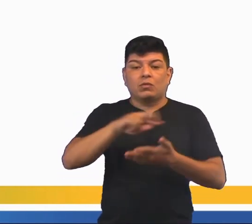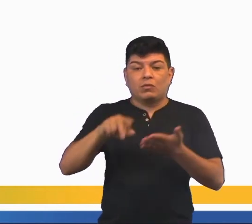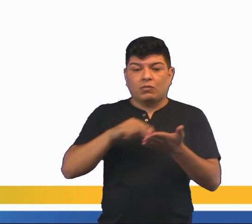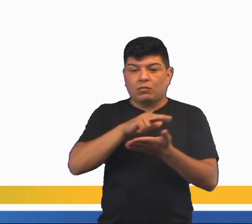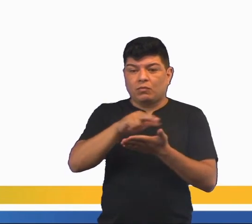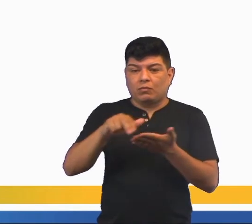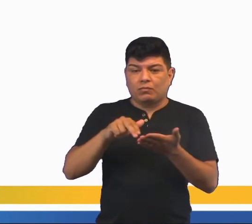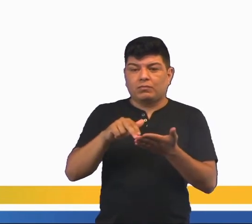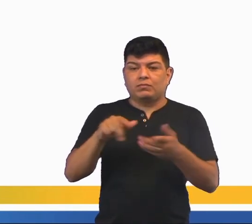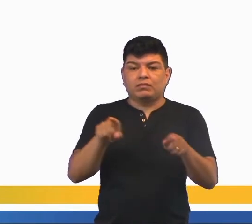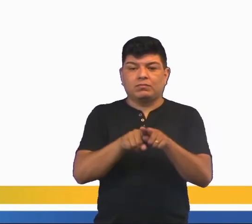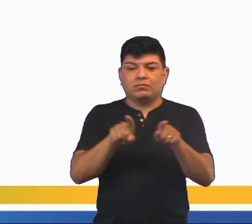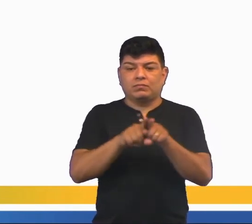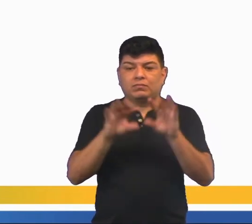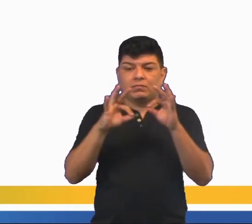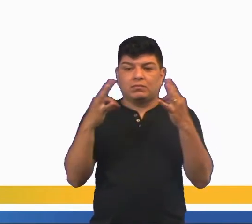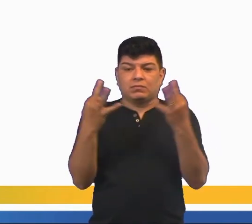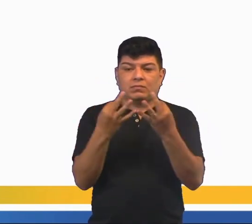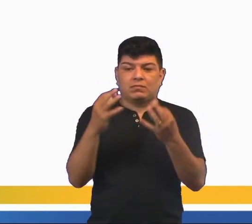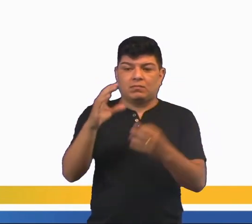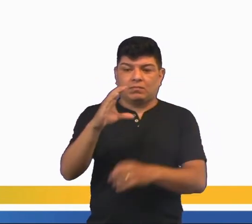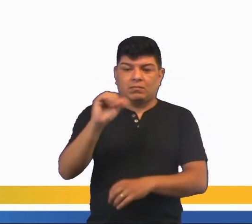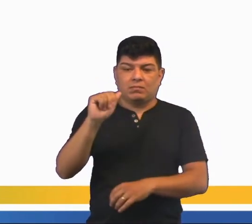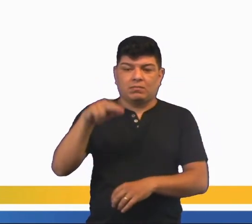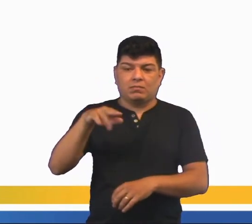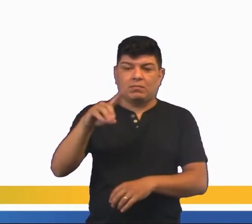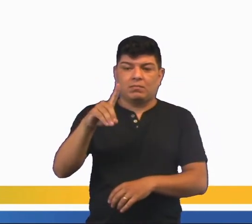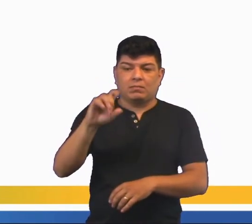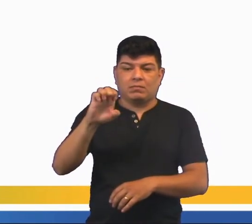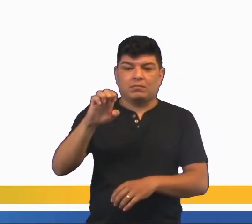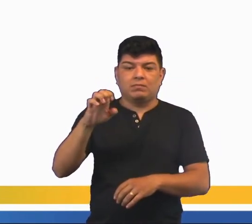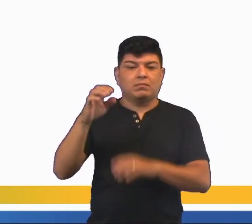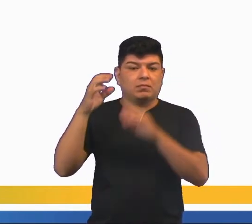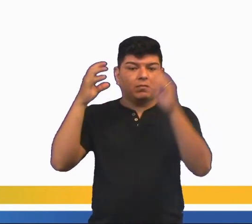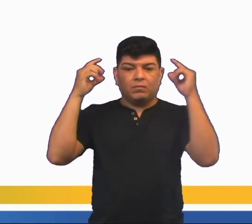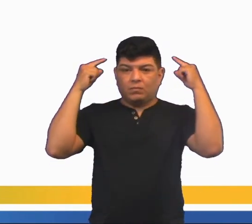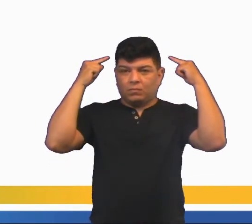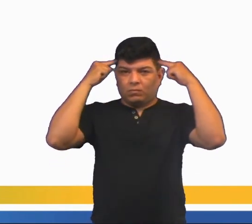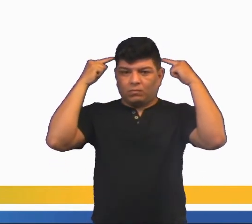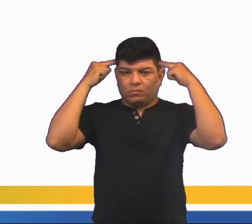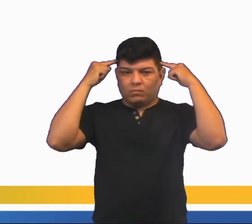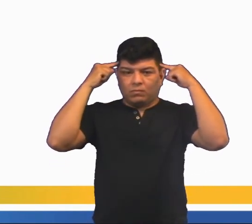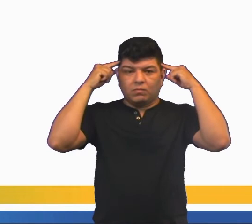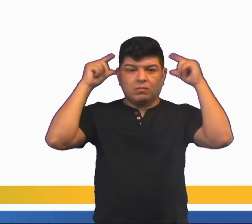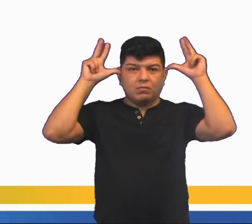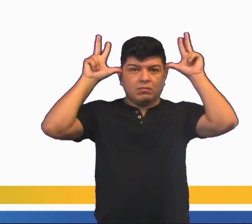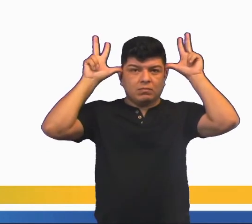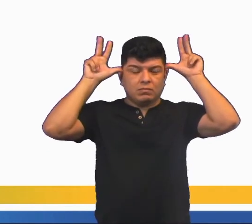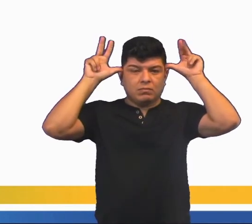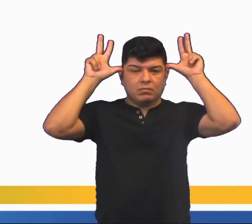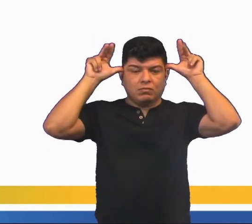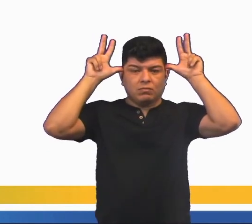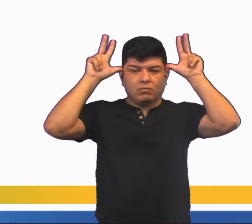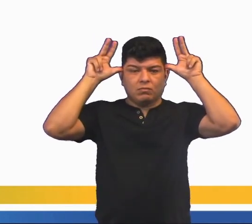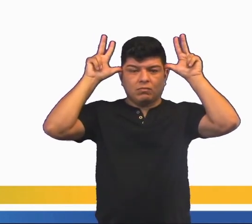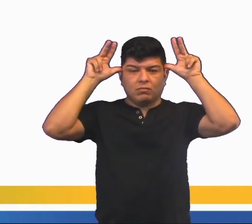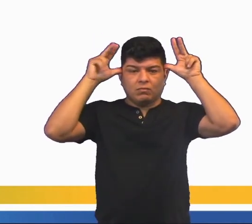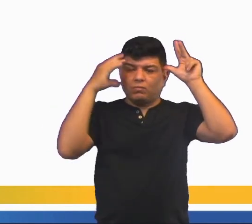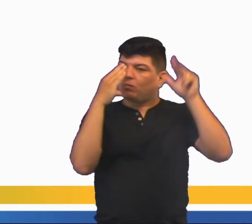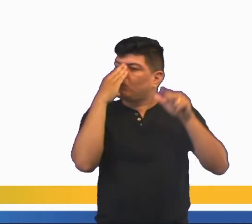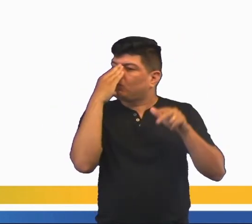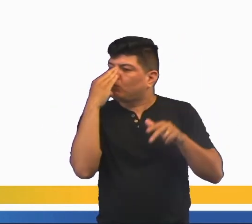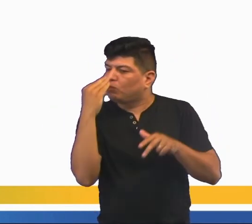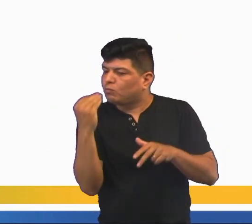família Canidae. As raposas têm o crânio achatado, orelhas triangulares, verticais,